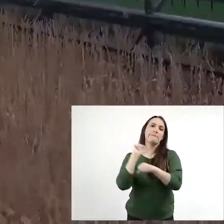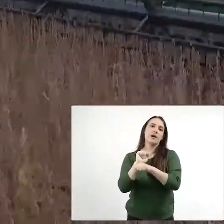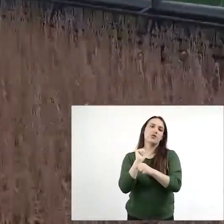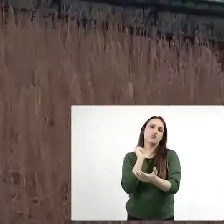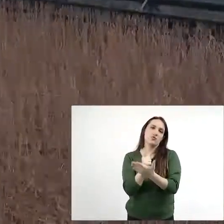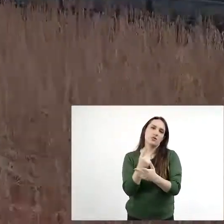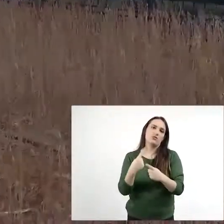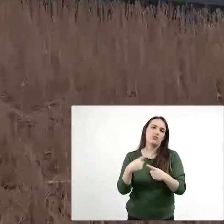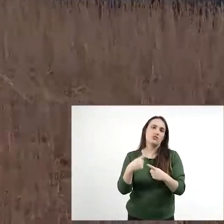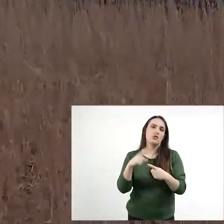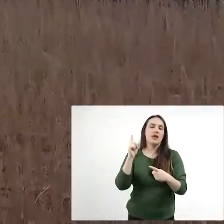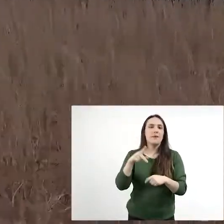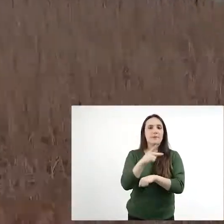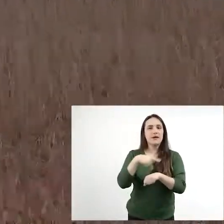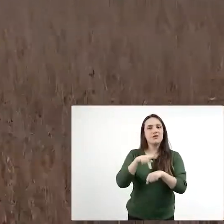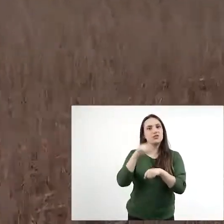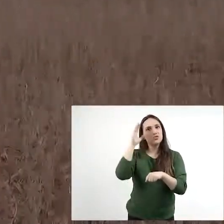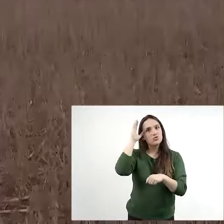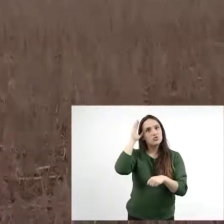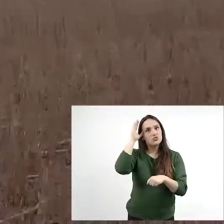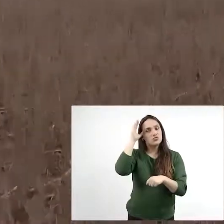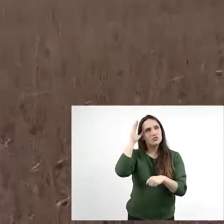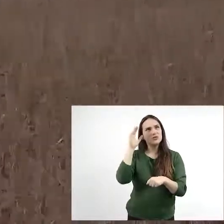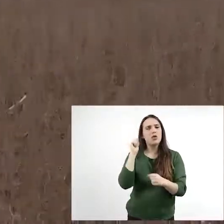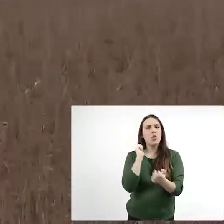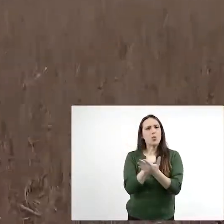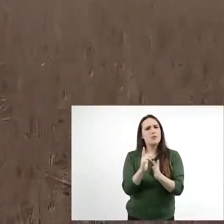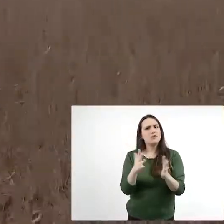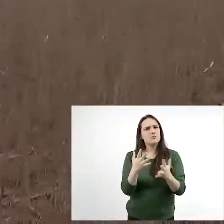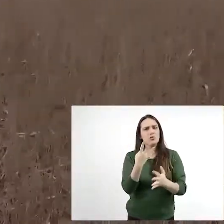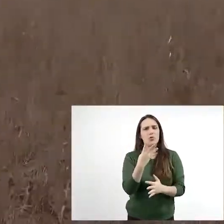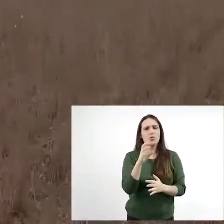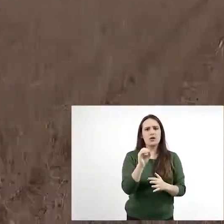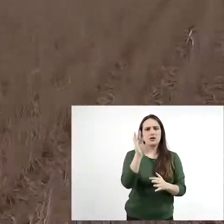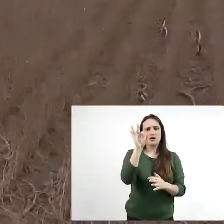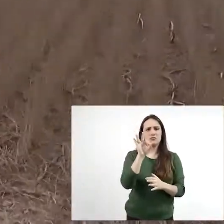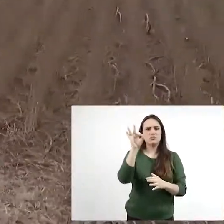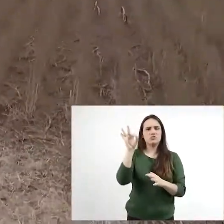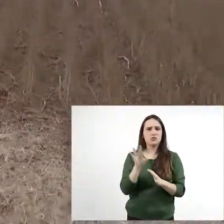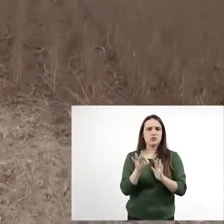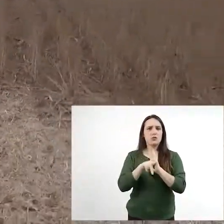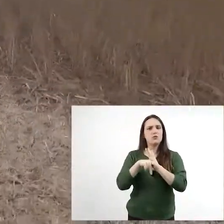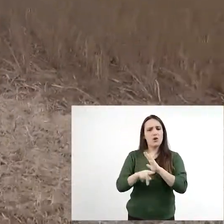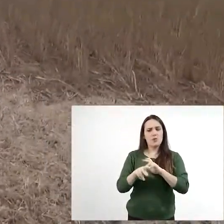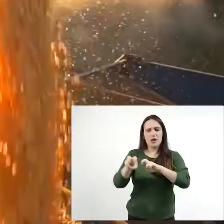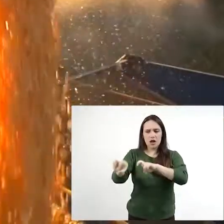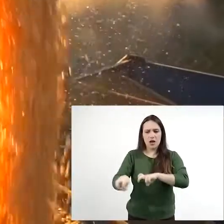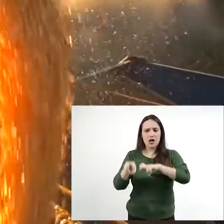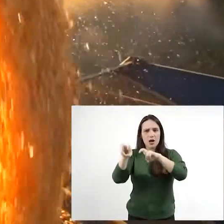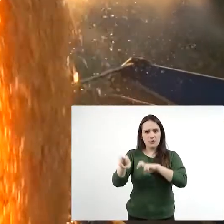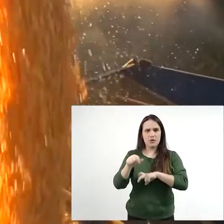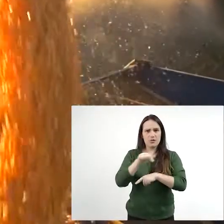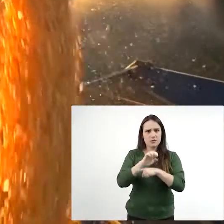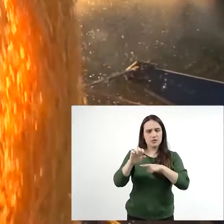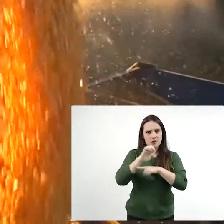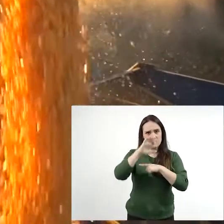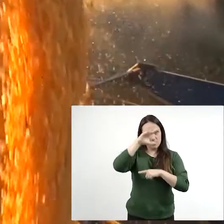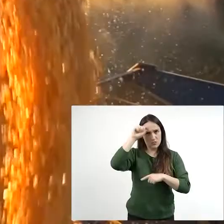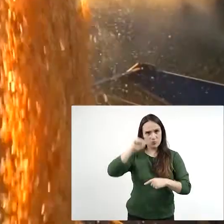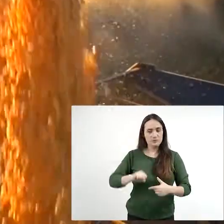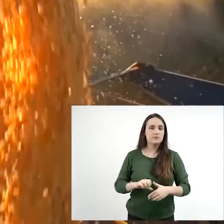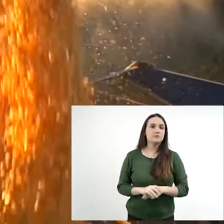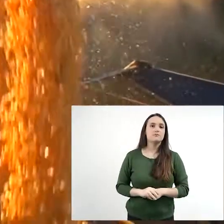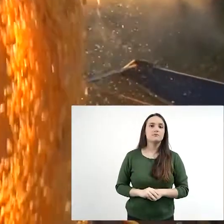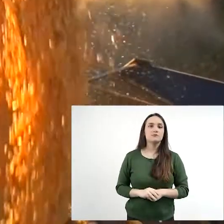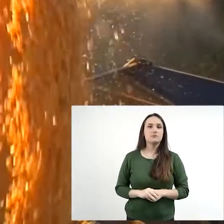que responde pela compra de mais de 40% de tudo que é produzido no campo em nosso estado. Em